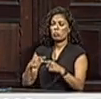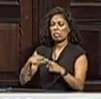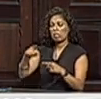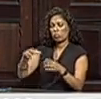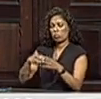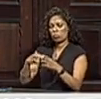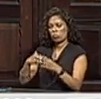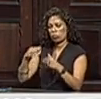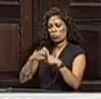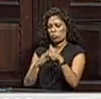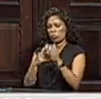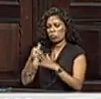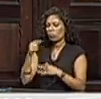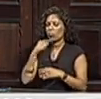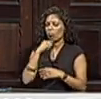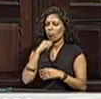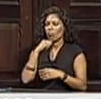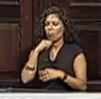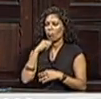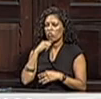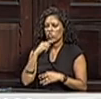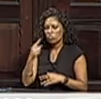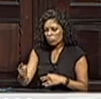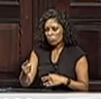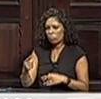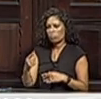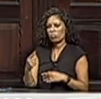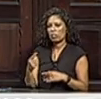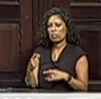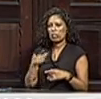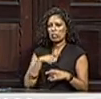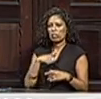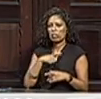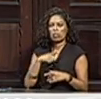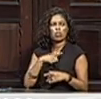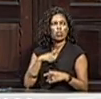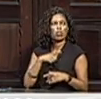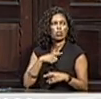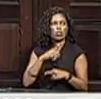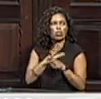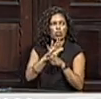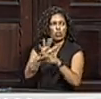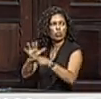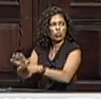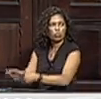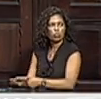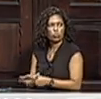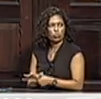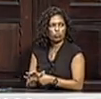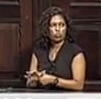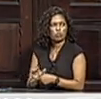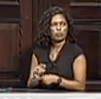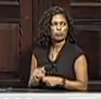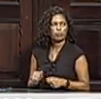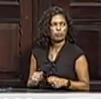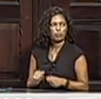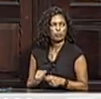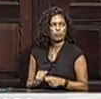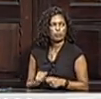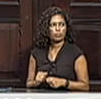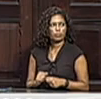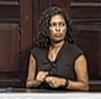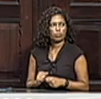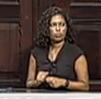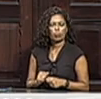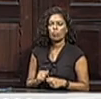sua quase totalidade, ser beneficiada por esta lei, eu incluo a expressão que o